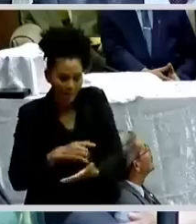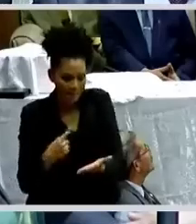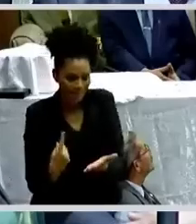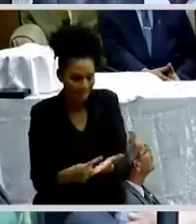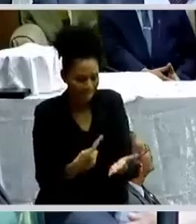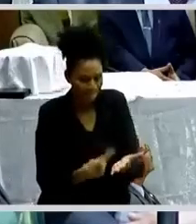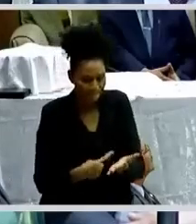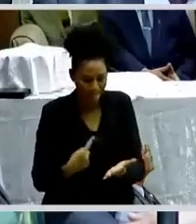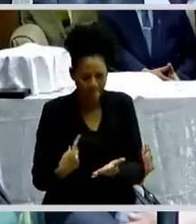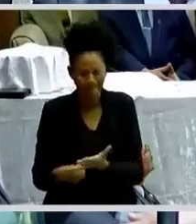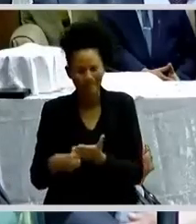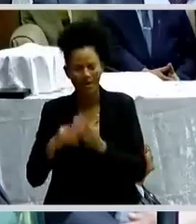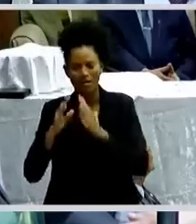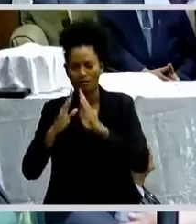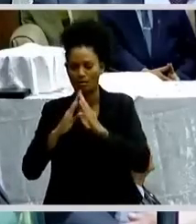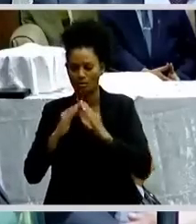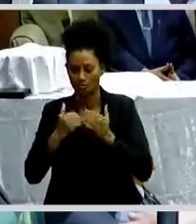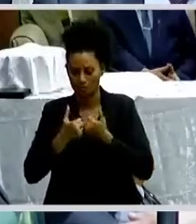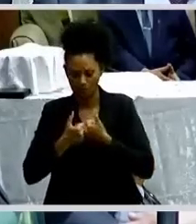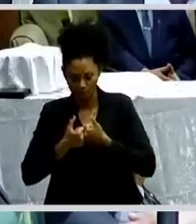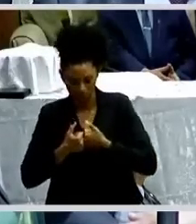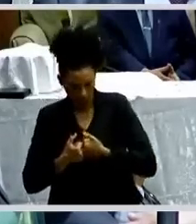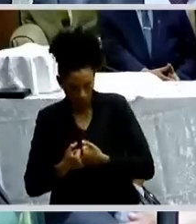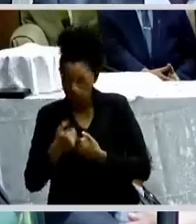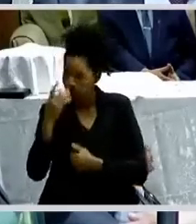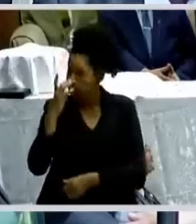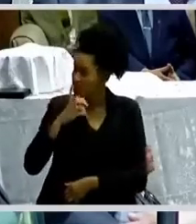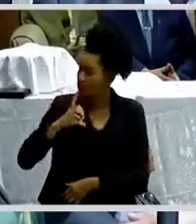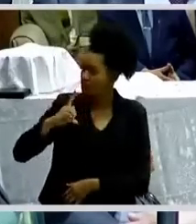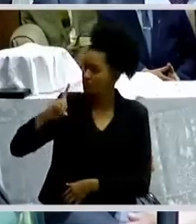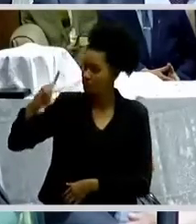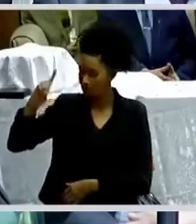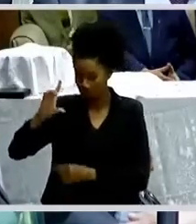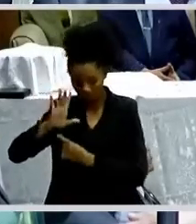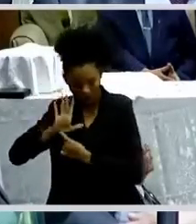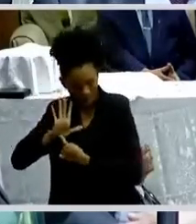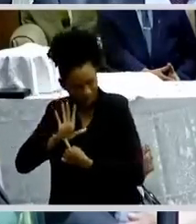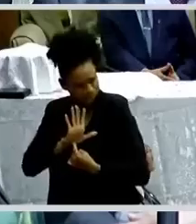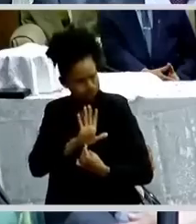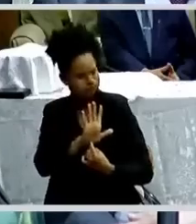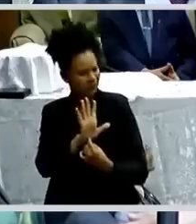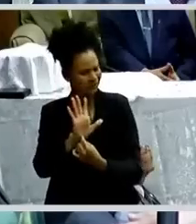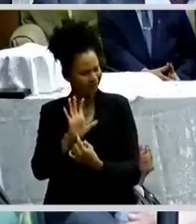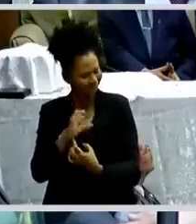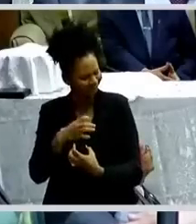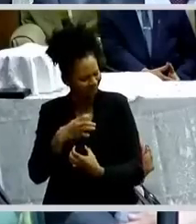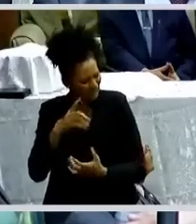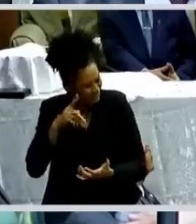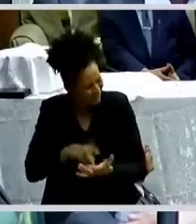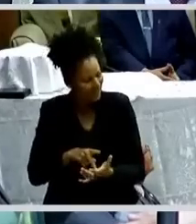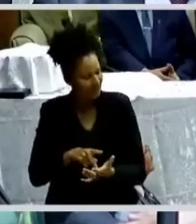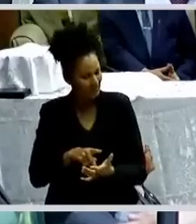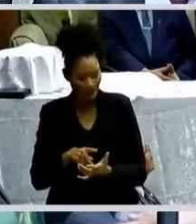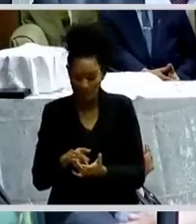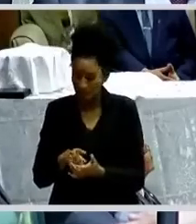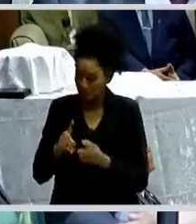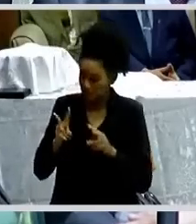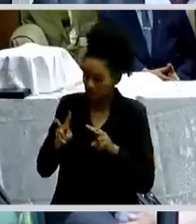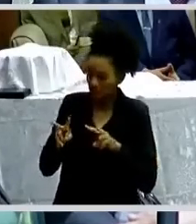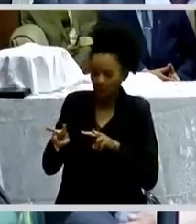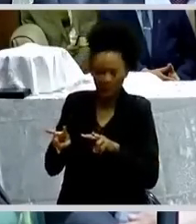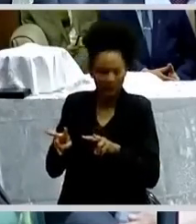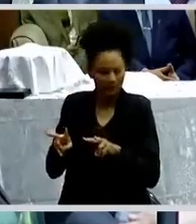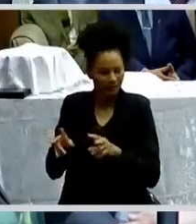estabelece o templo, Deus se manifesta literalmente, e